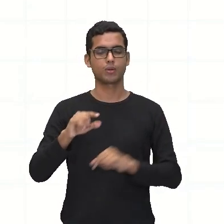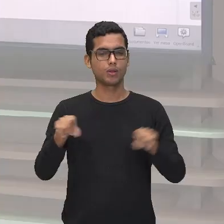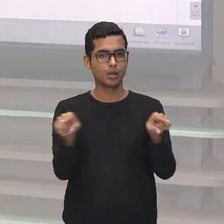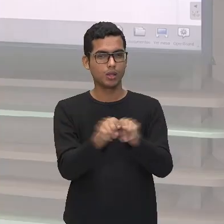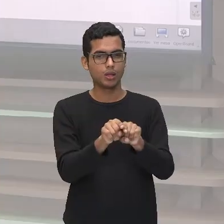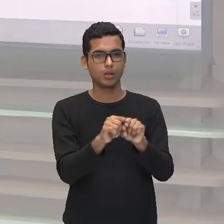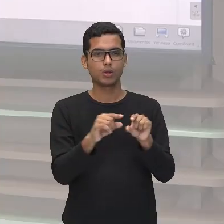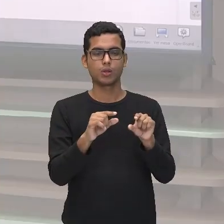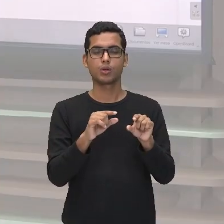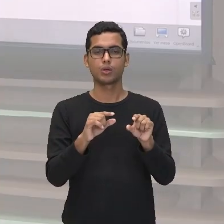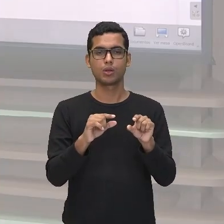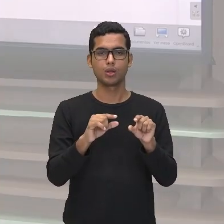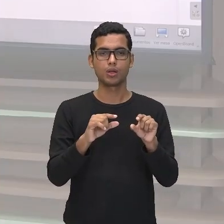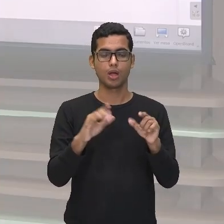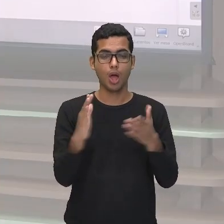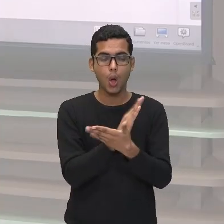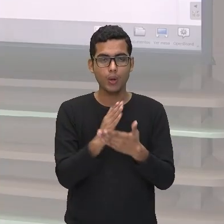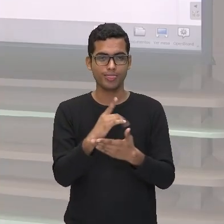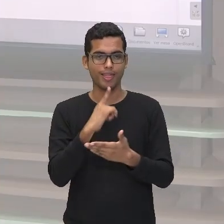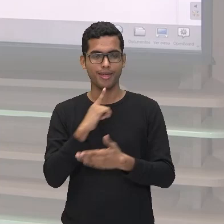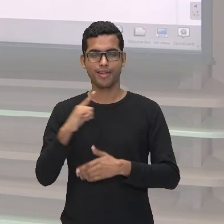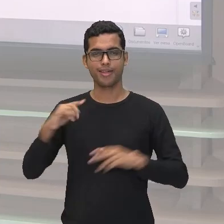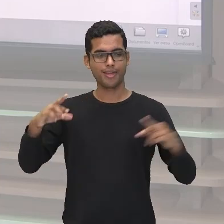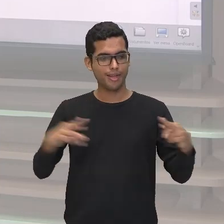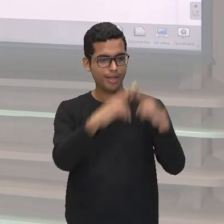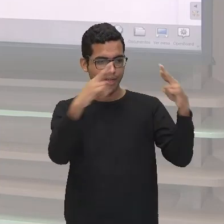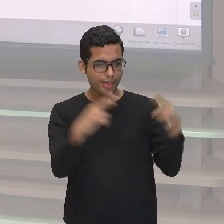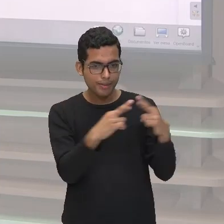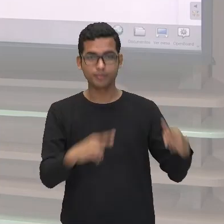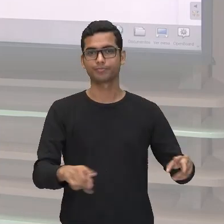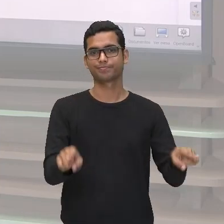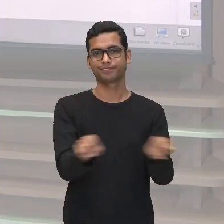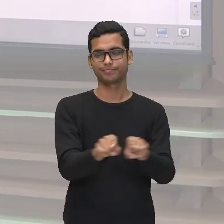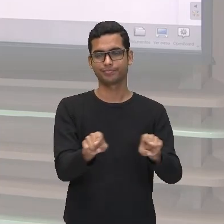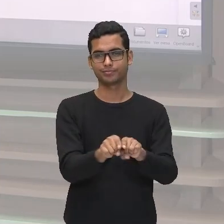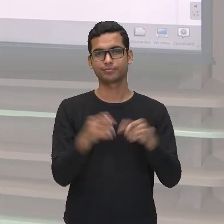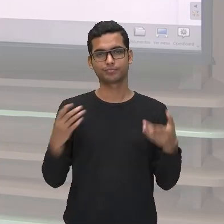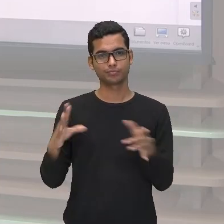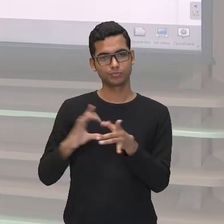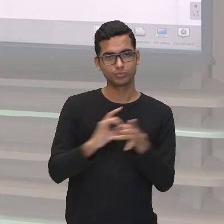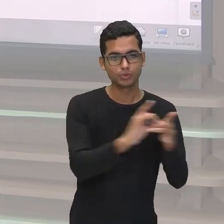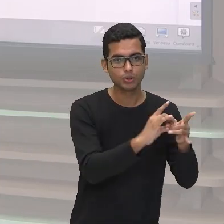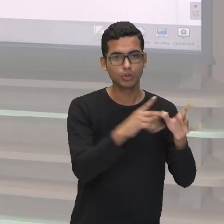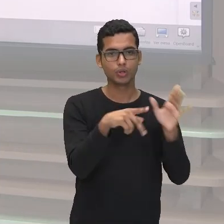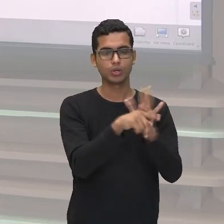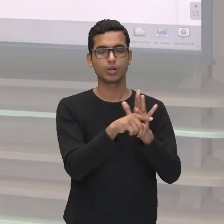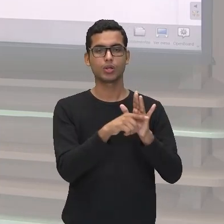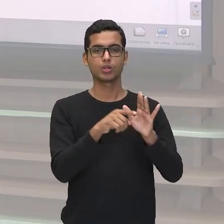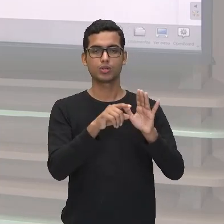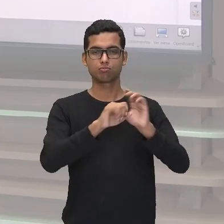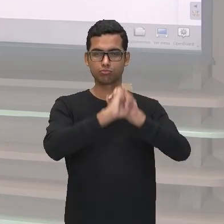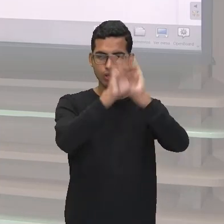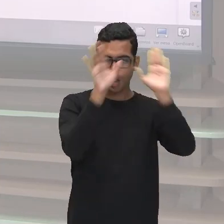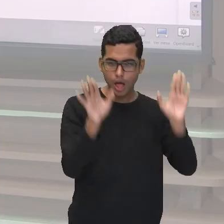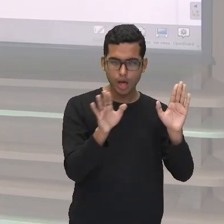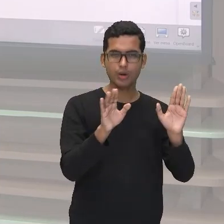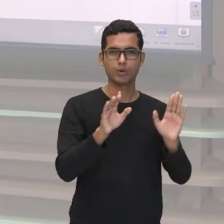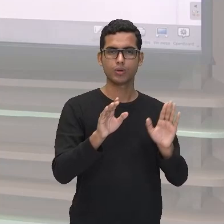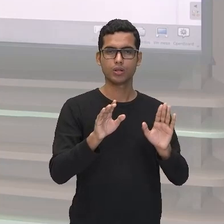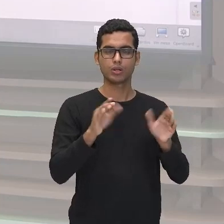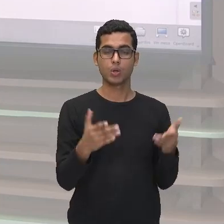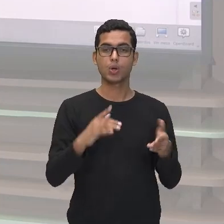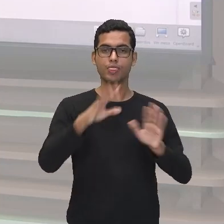versos, alguns com rima. Então, no sentido literal, os poemas são textos escritos em